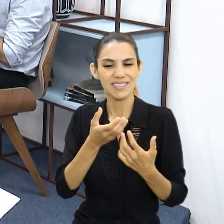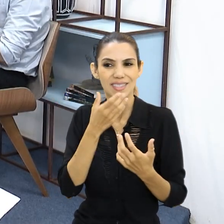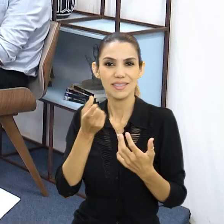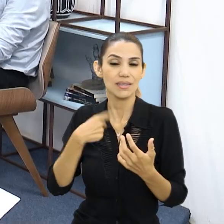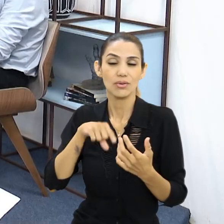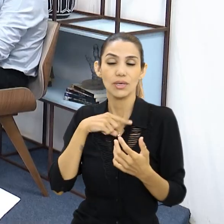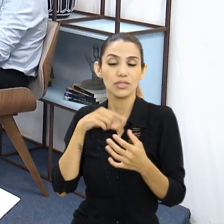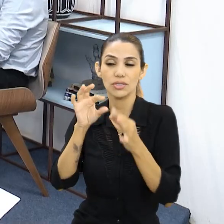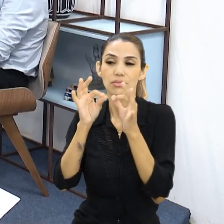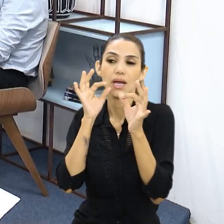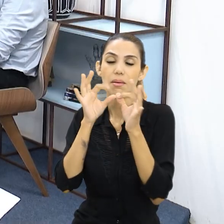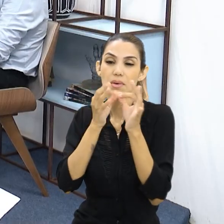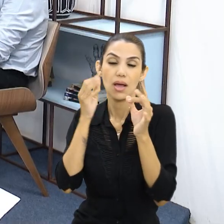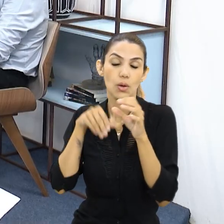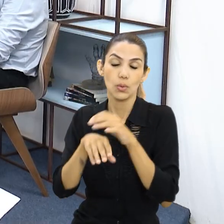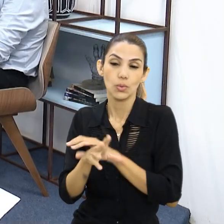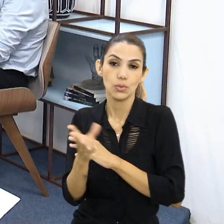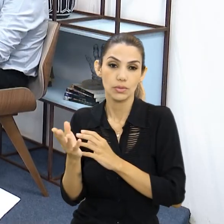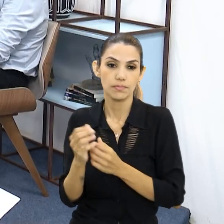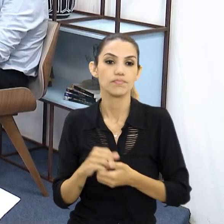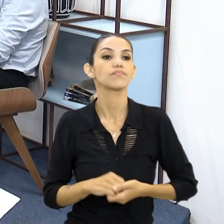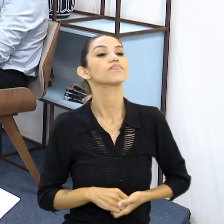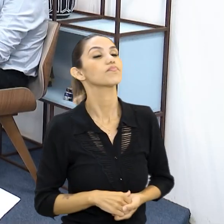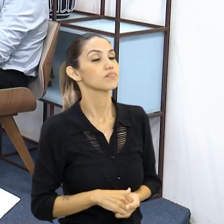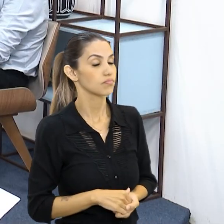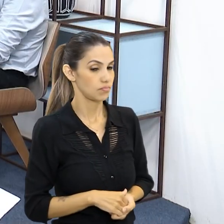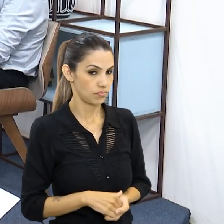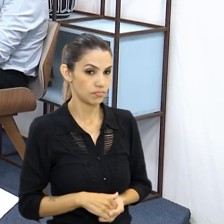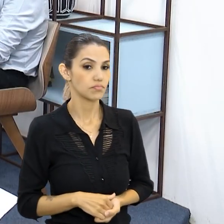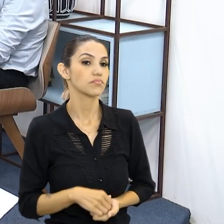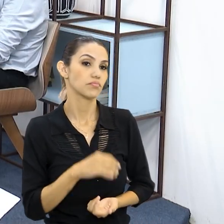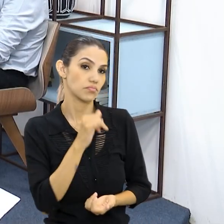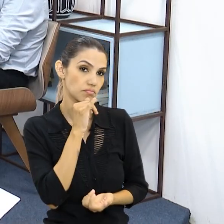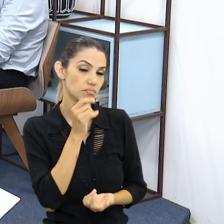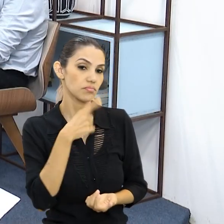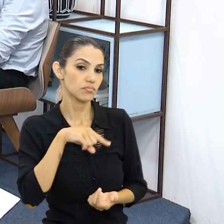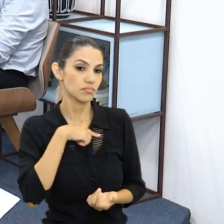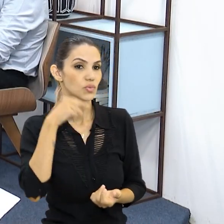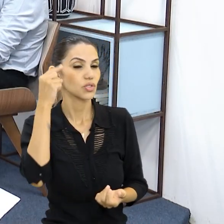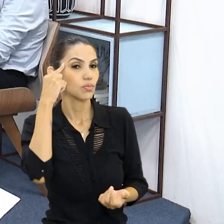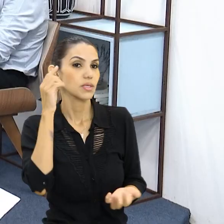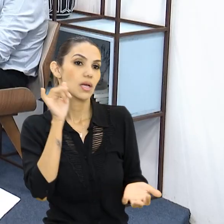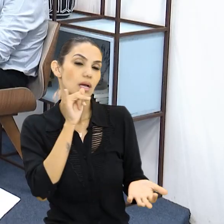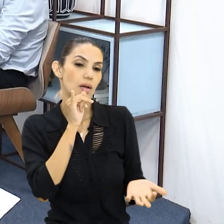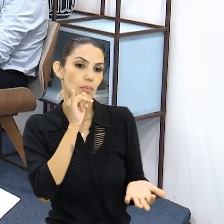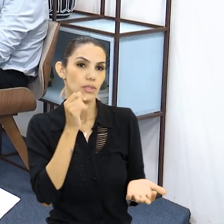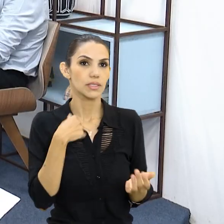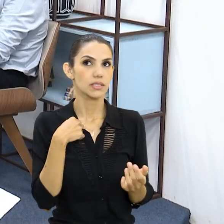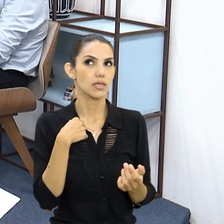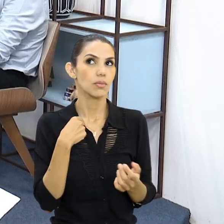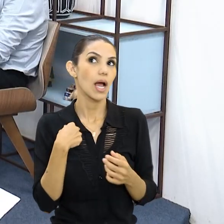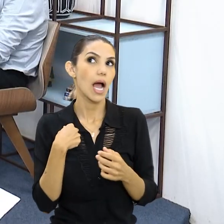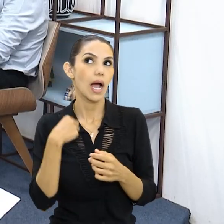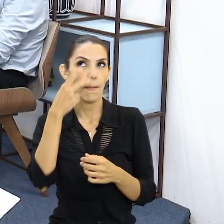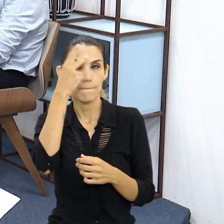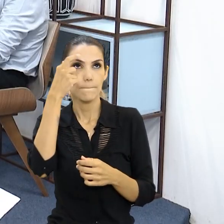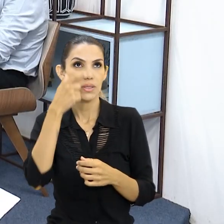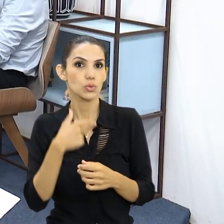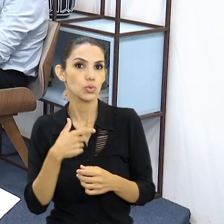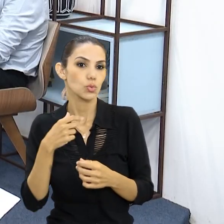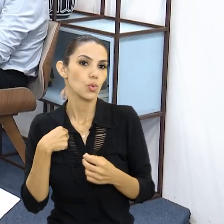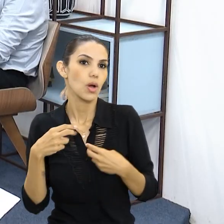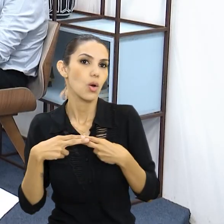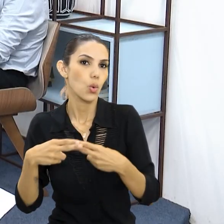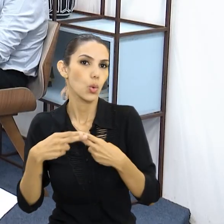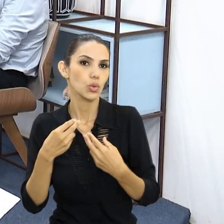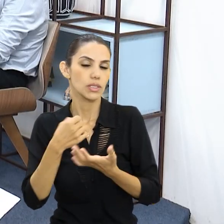Comendo, degustando. E esse é o mesmo racional para medicamentos. A gente às vezes acha que um medicamento para tratar dor no humano, ele pode ser